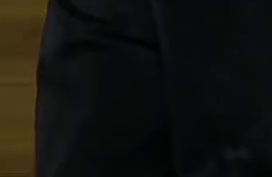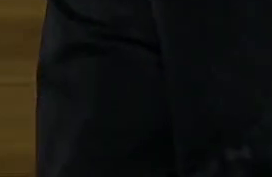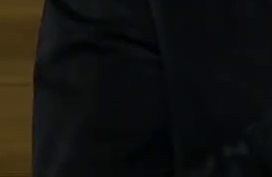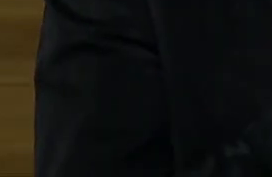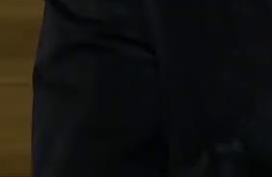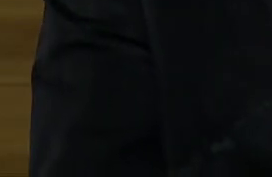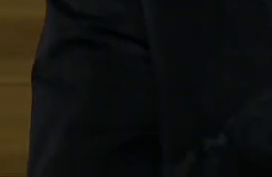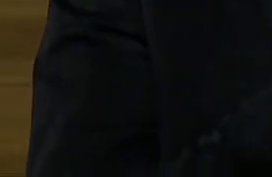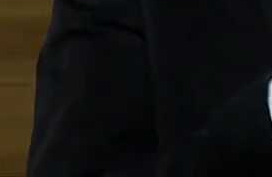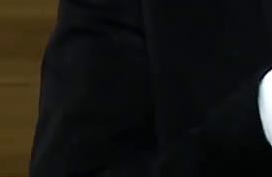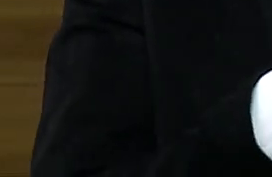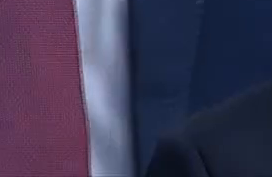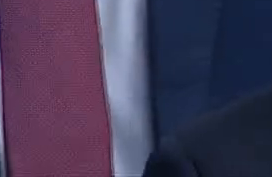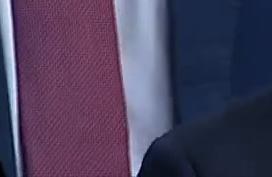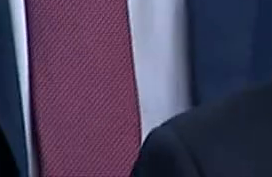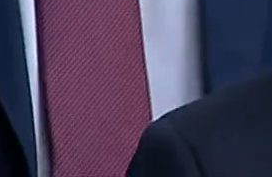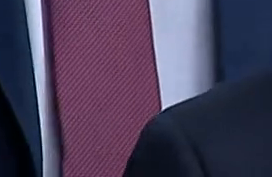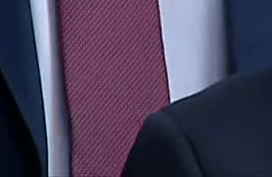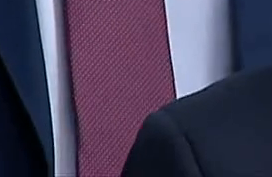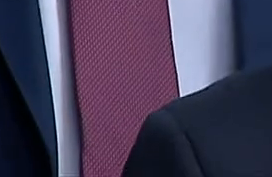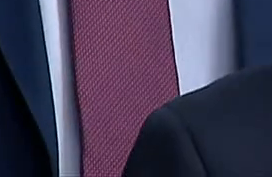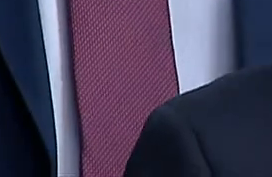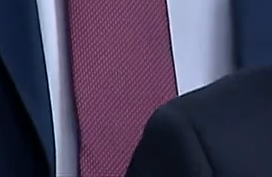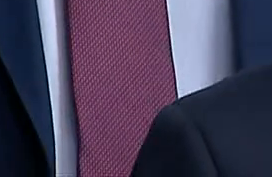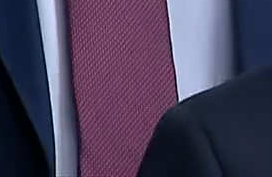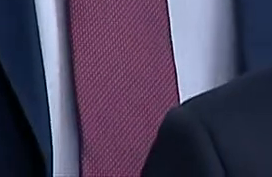sobre seu pai você falou muito sobre o seu pai aqui é sobre o exemplo que ele deixou